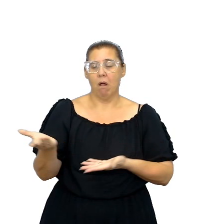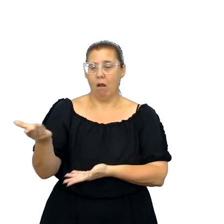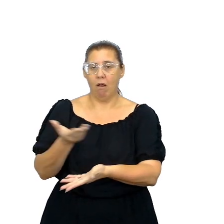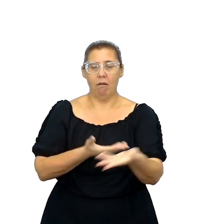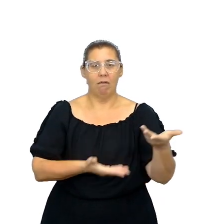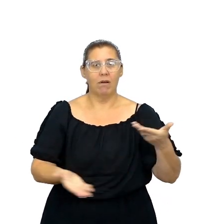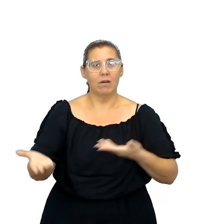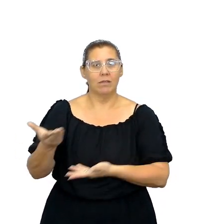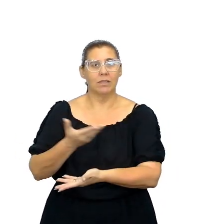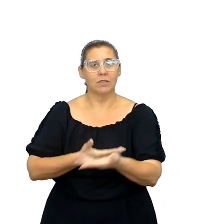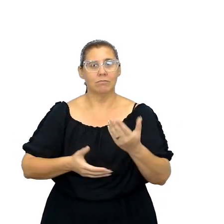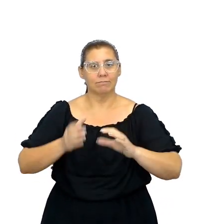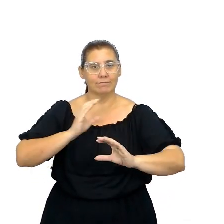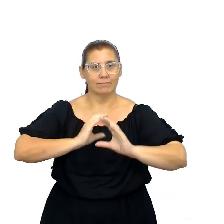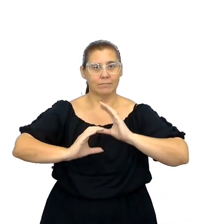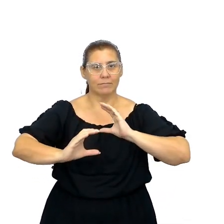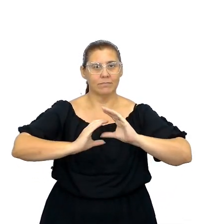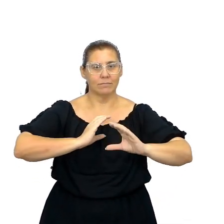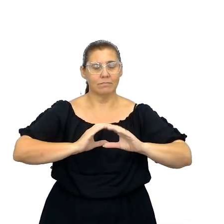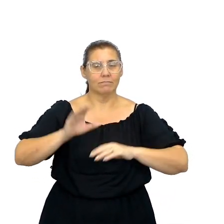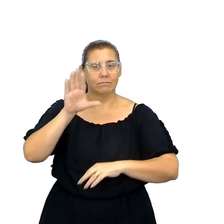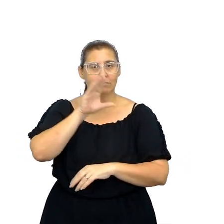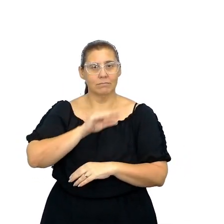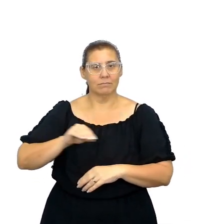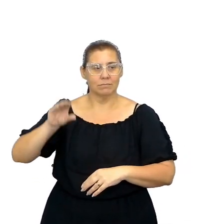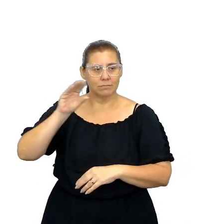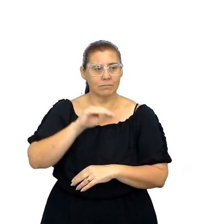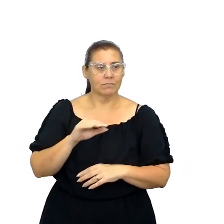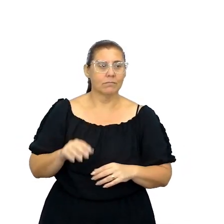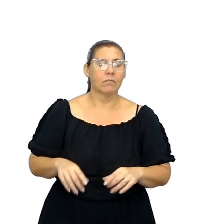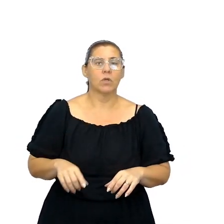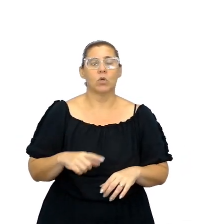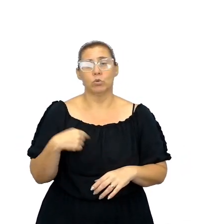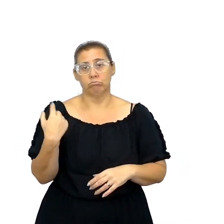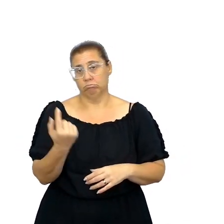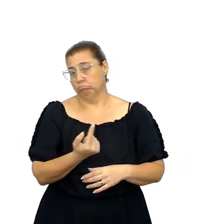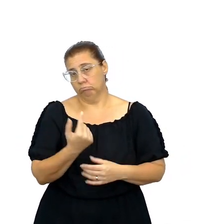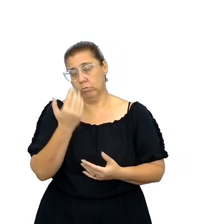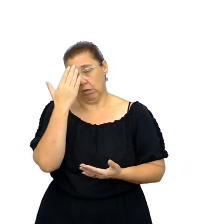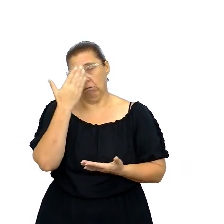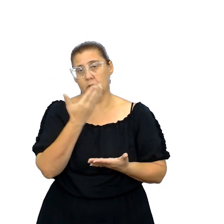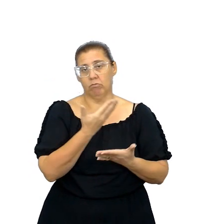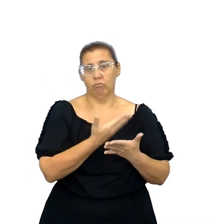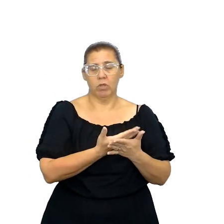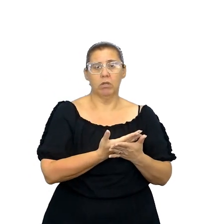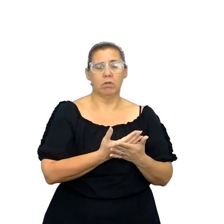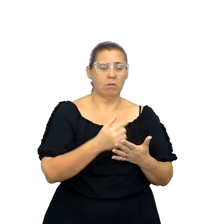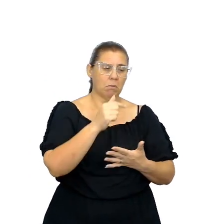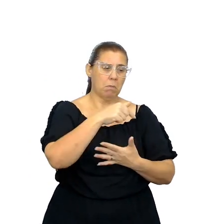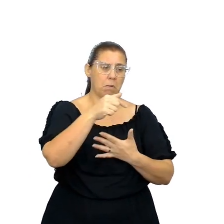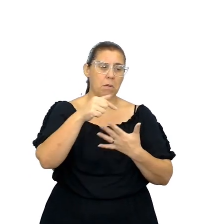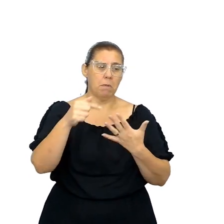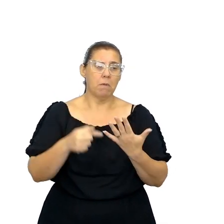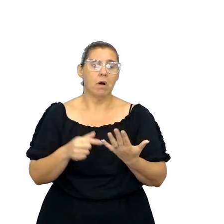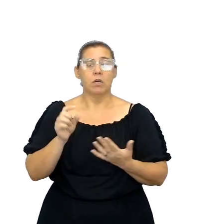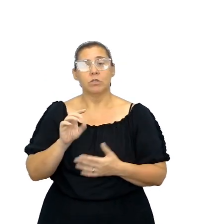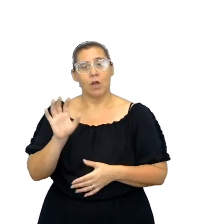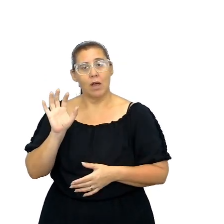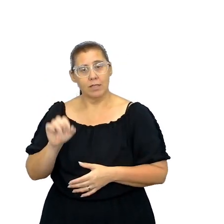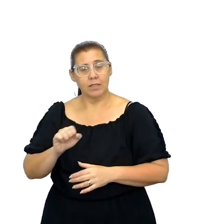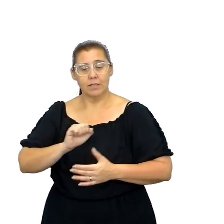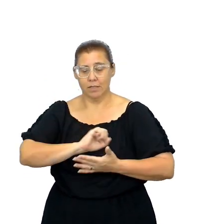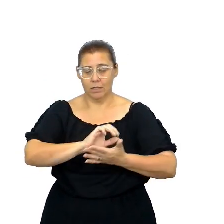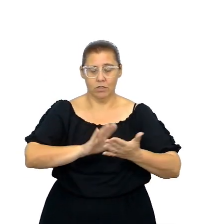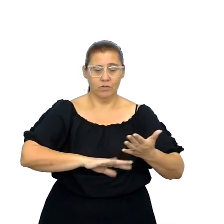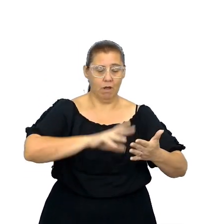da interação comunicativa verbal, as suas crenças envolvidas, entre outros elementos. Só assim, as atividades